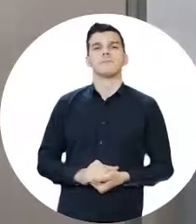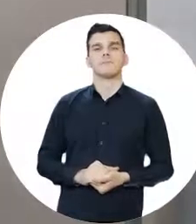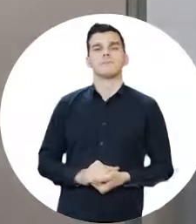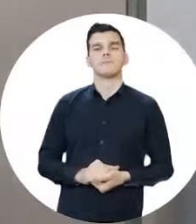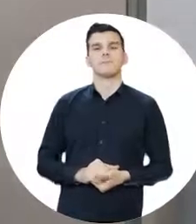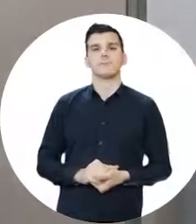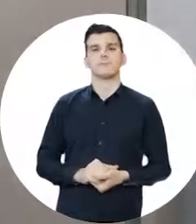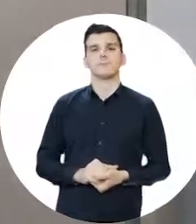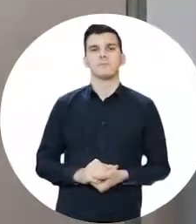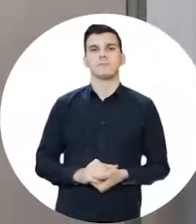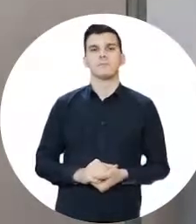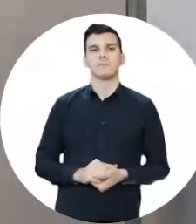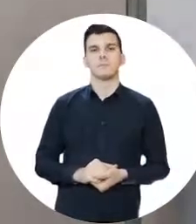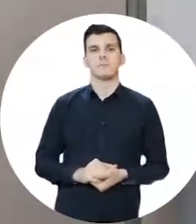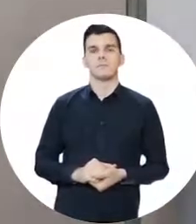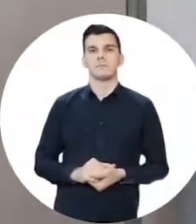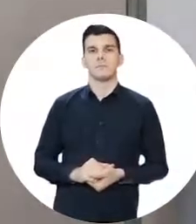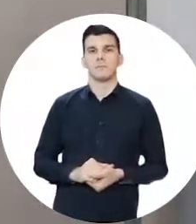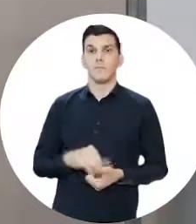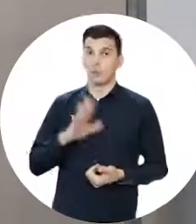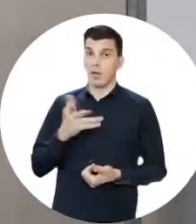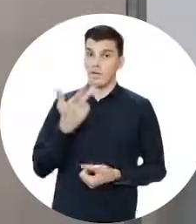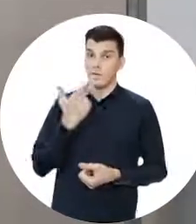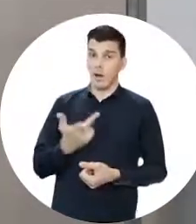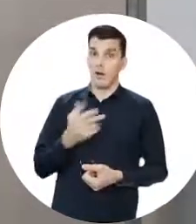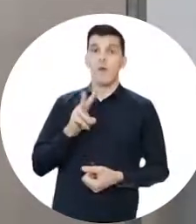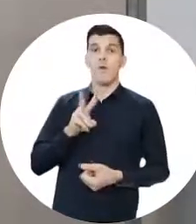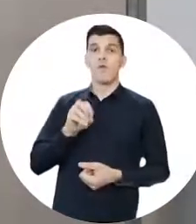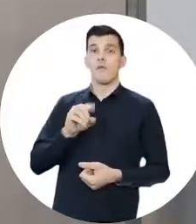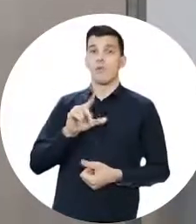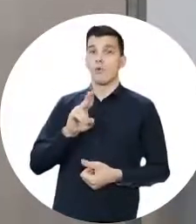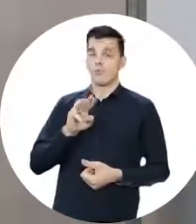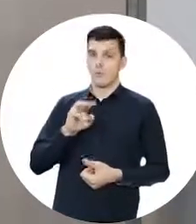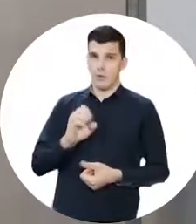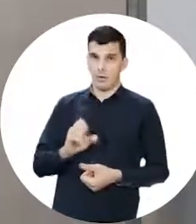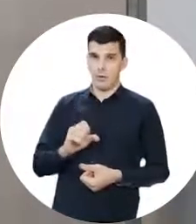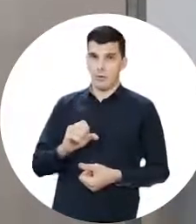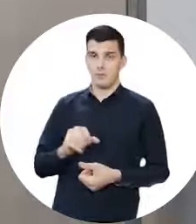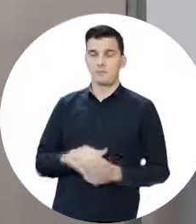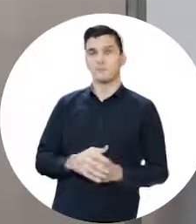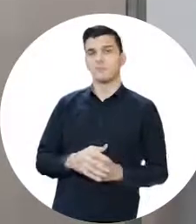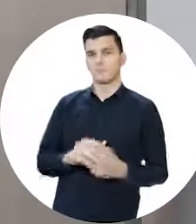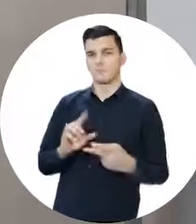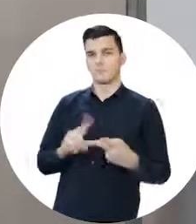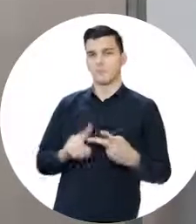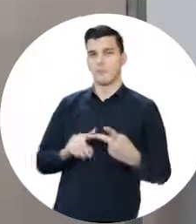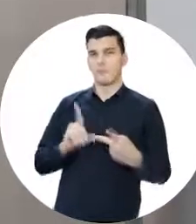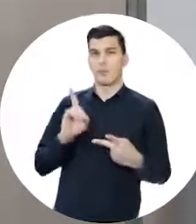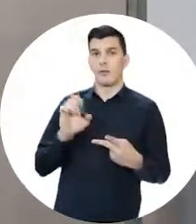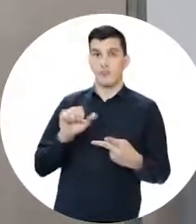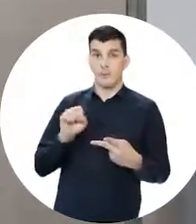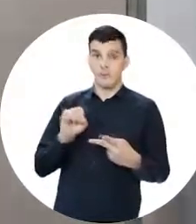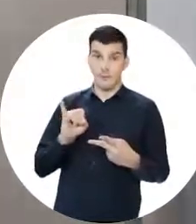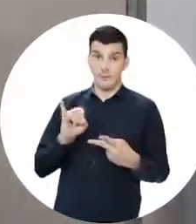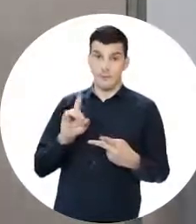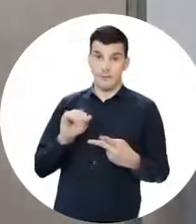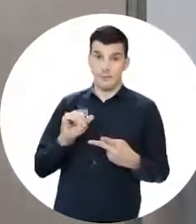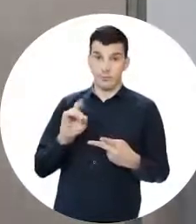concorda? Eu te dei o volume da minha solução e te dei a densidade dela